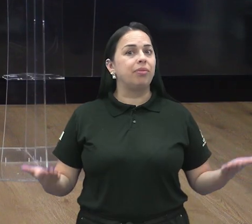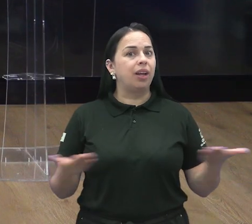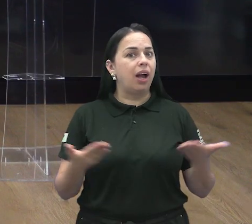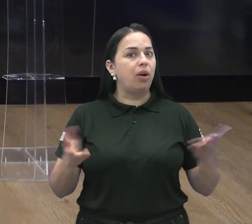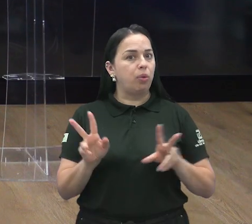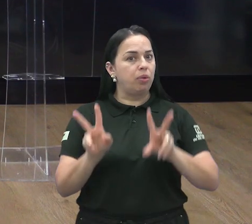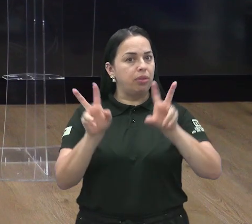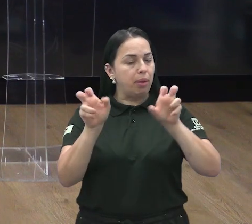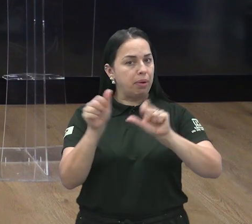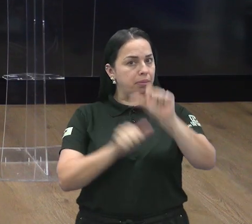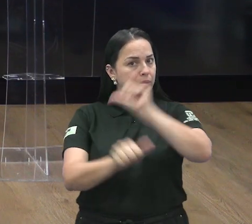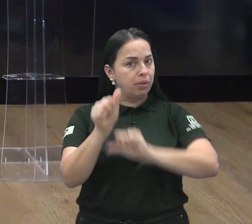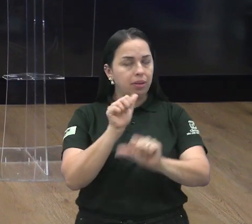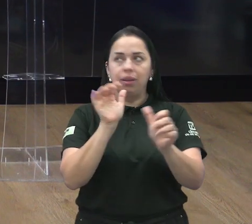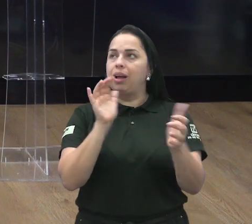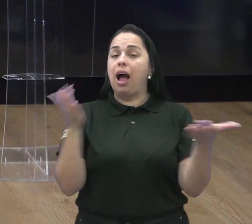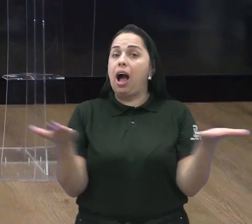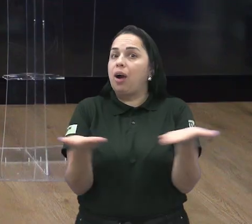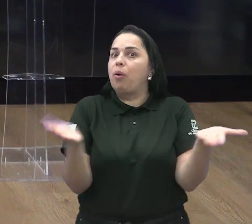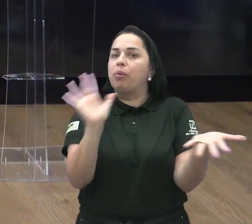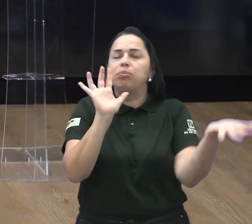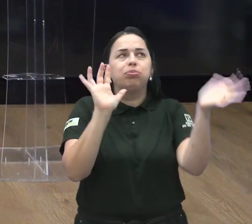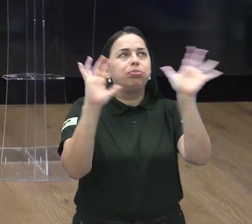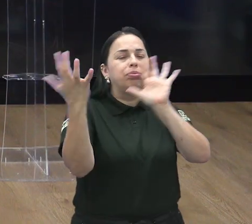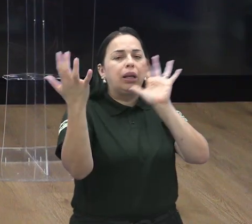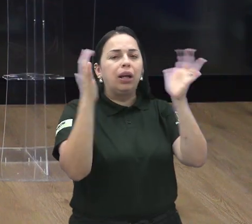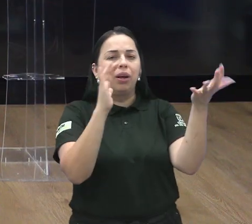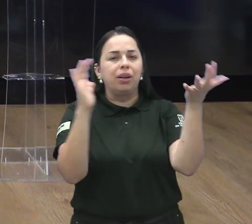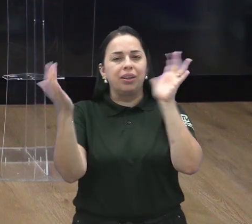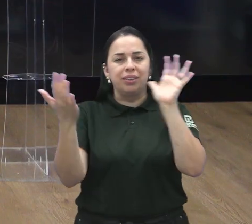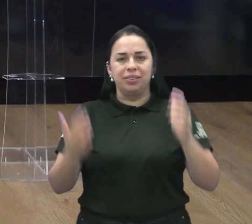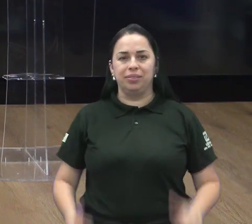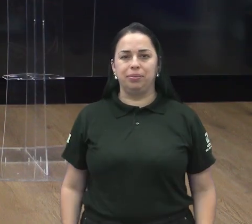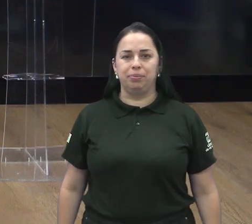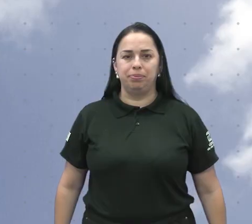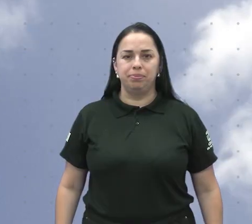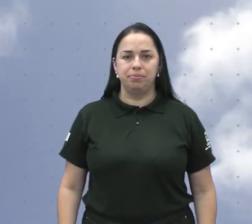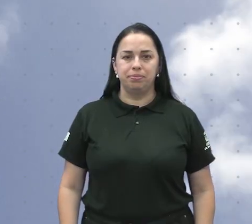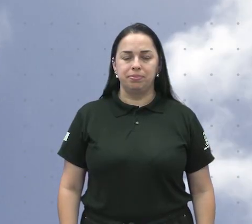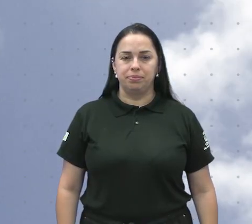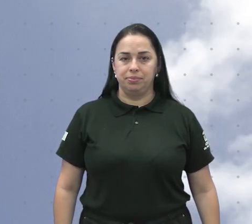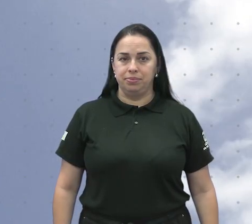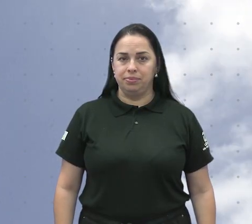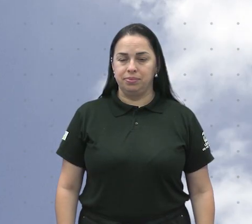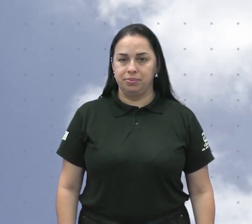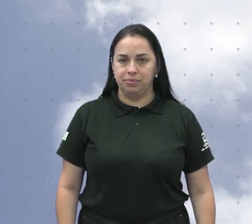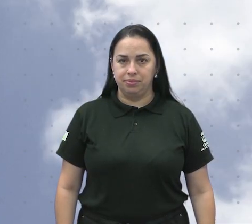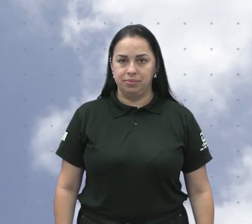Agora vamos mudar de assunto e saber como fica o tempo em São José na nossa previsão.